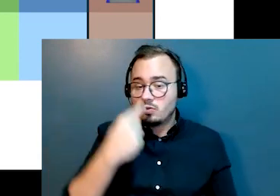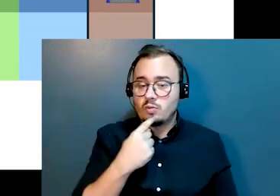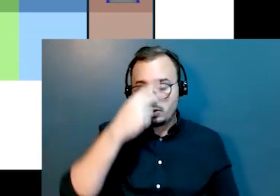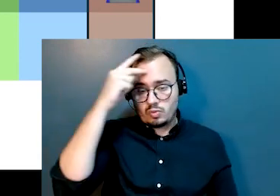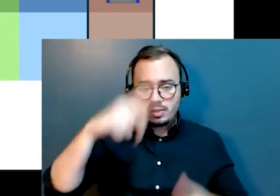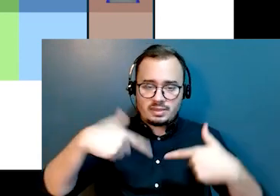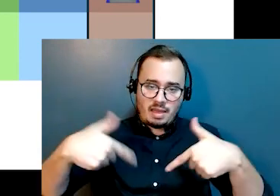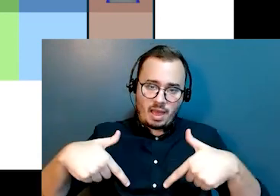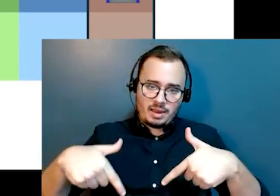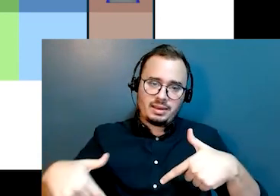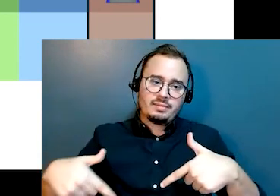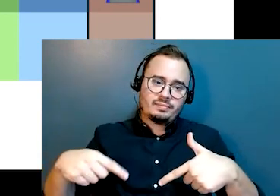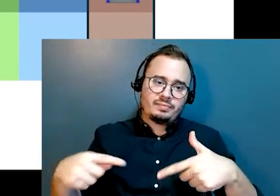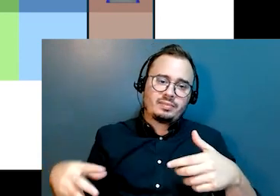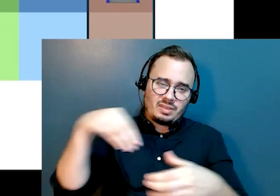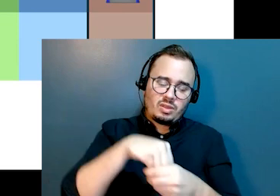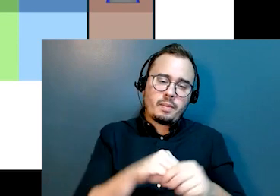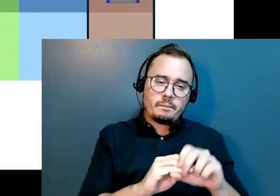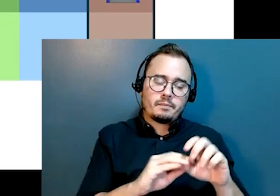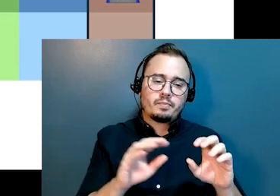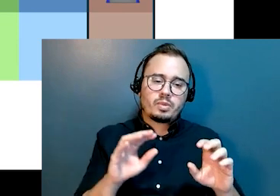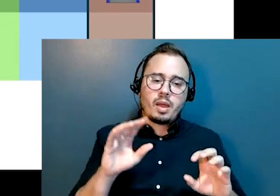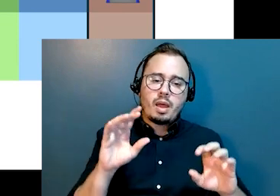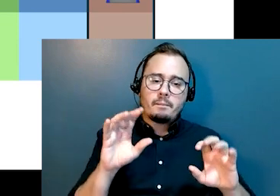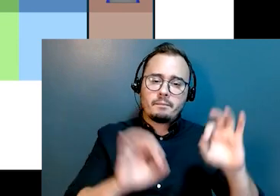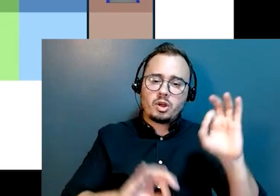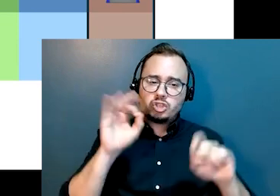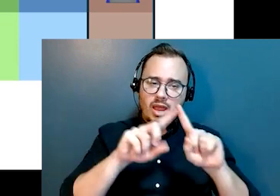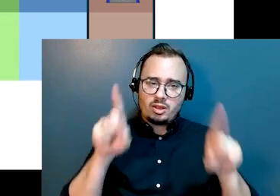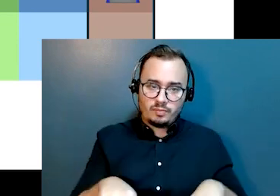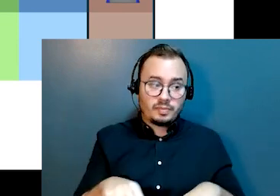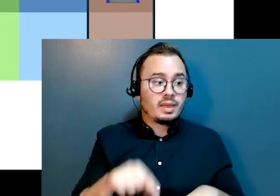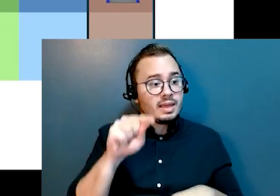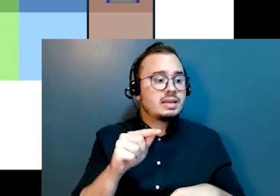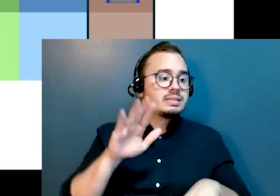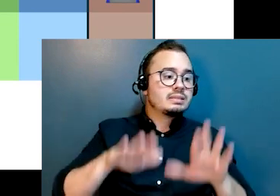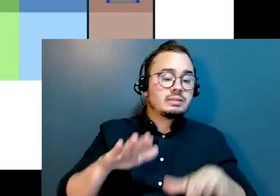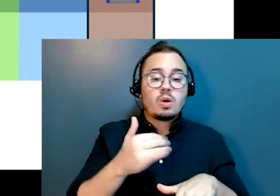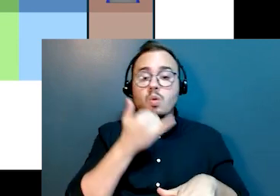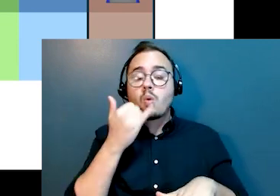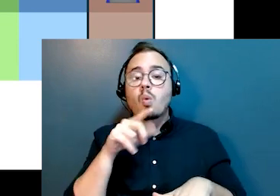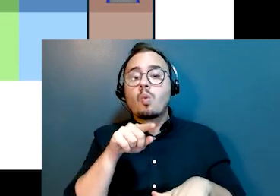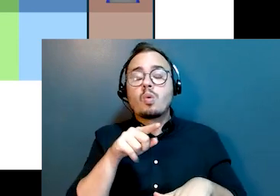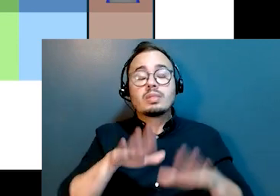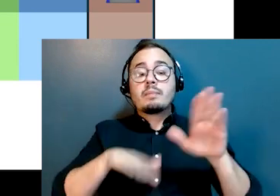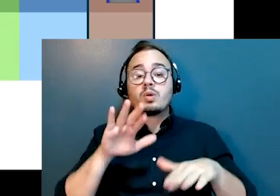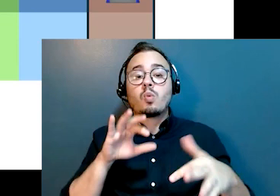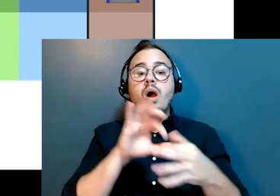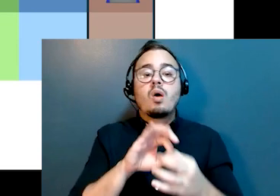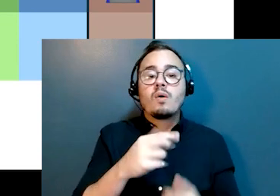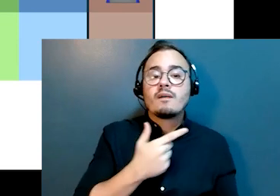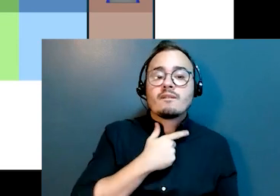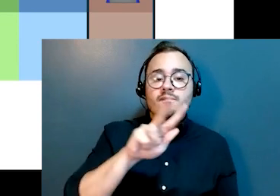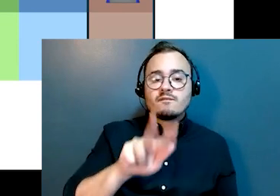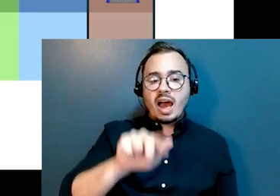que a pessoa conhece, tá? Esse perfil, muitas vezes, é a vaga também, é a cultura do time que coloca a pessoa numa caixa onde ela